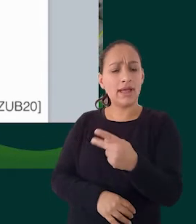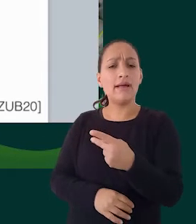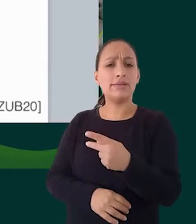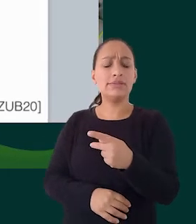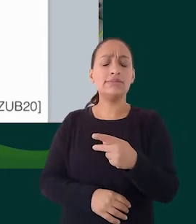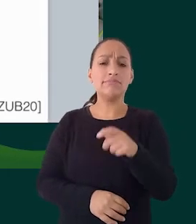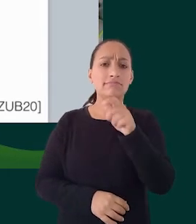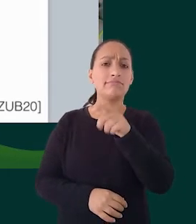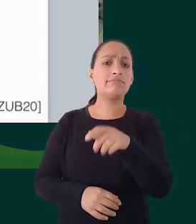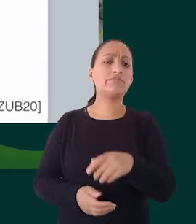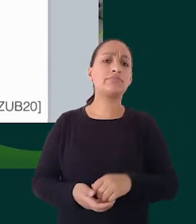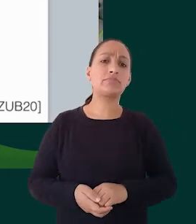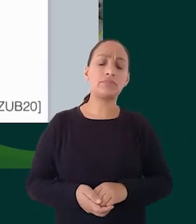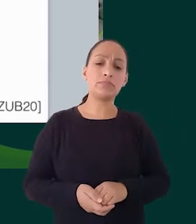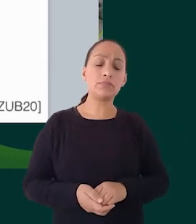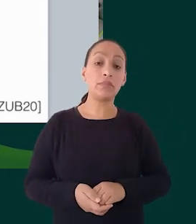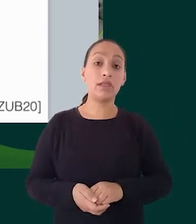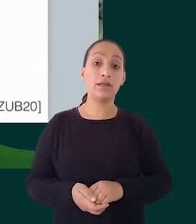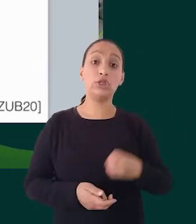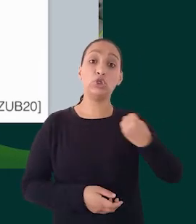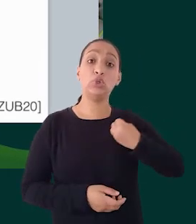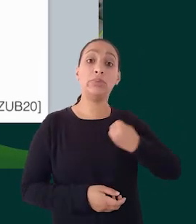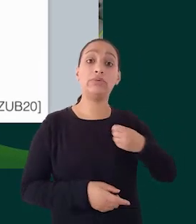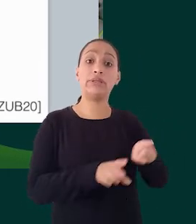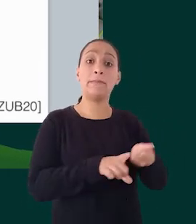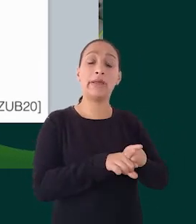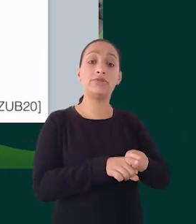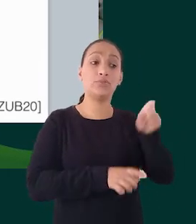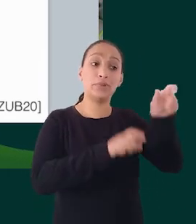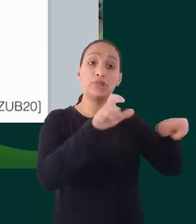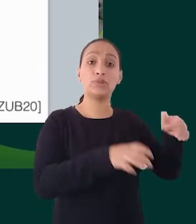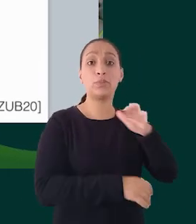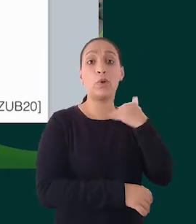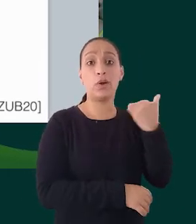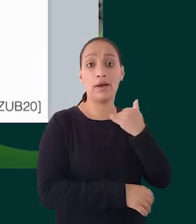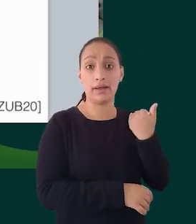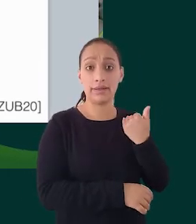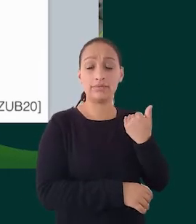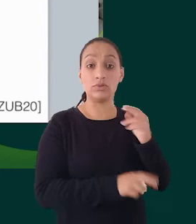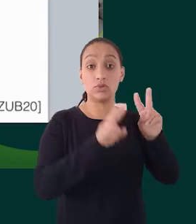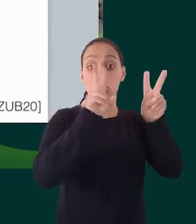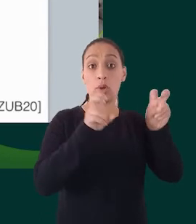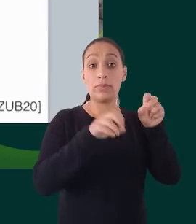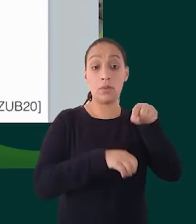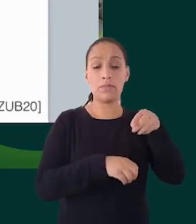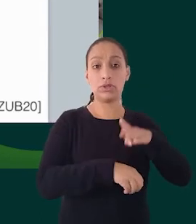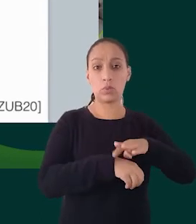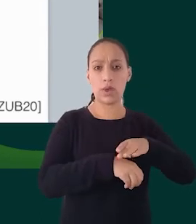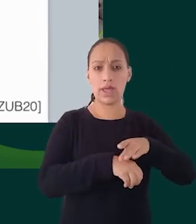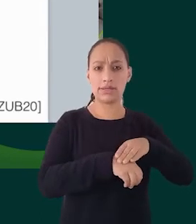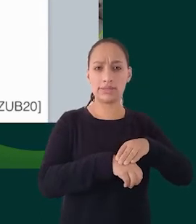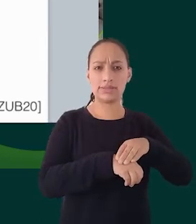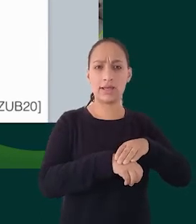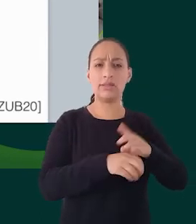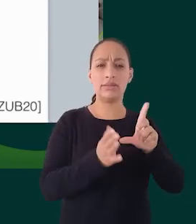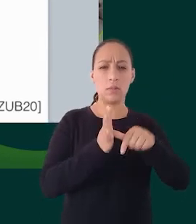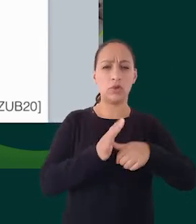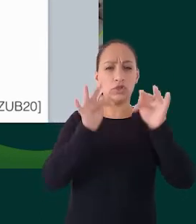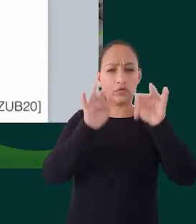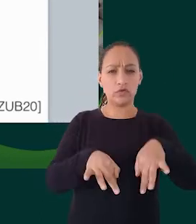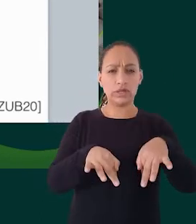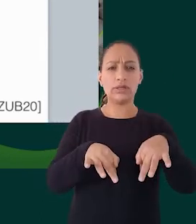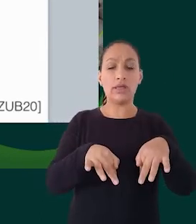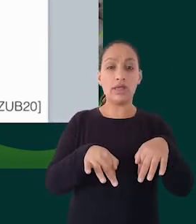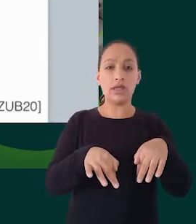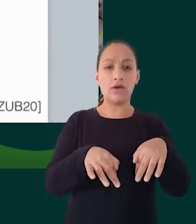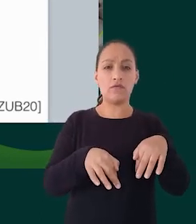pessoas vacinadas e número de mortes, por exemplo, sobre uma doença. E eu vou fazer isso no final para mostrar para vocês.